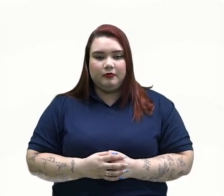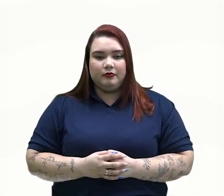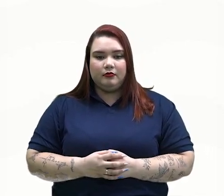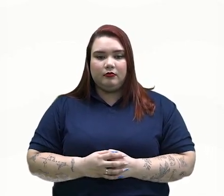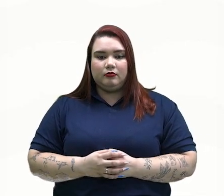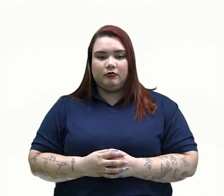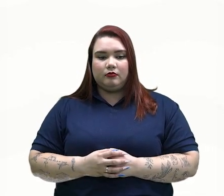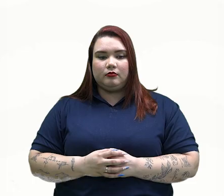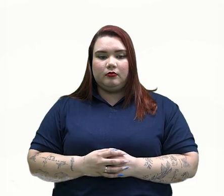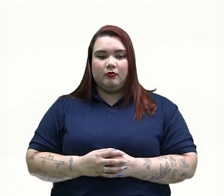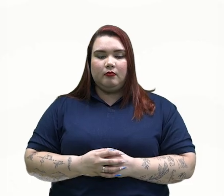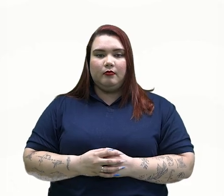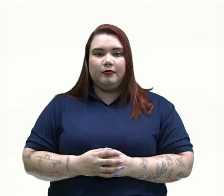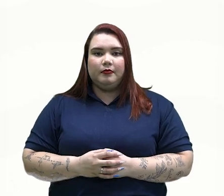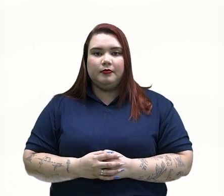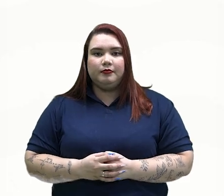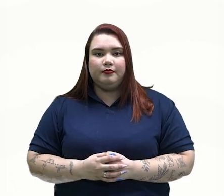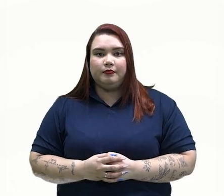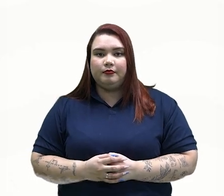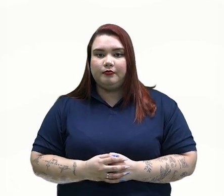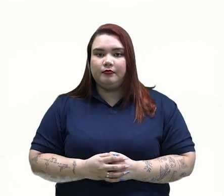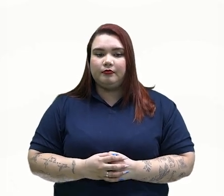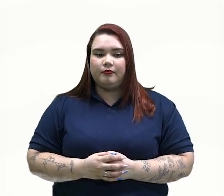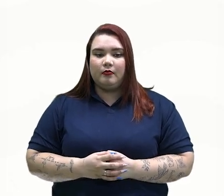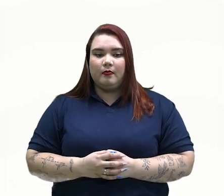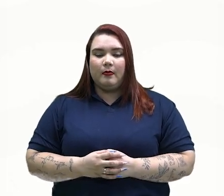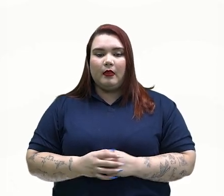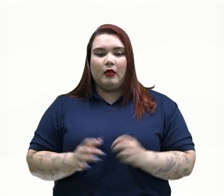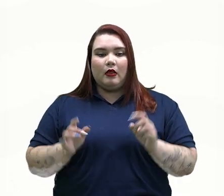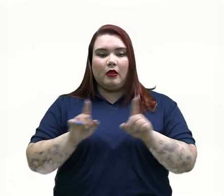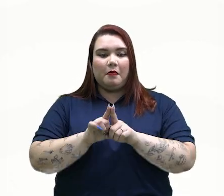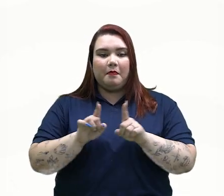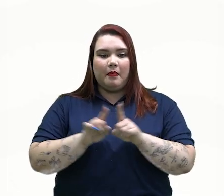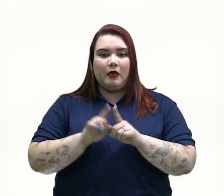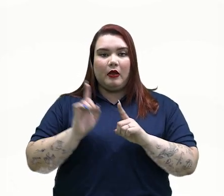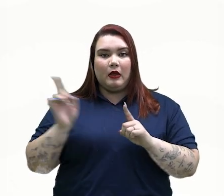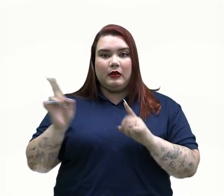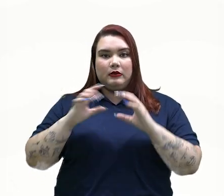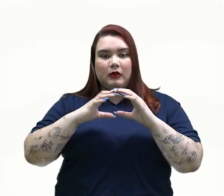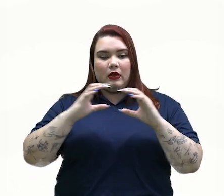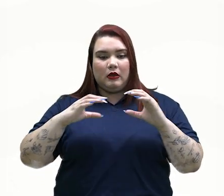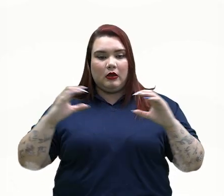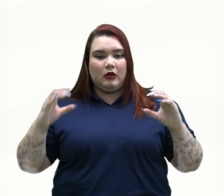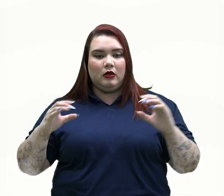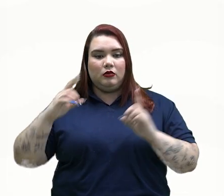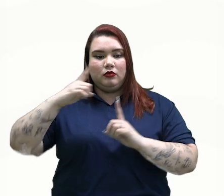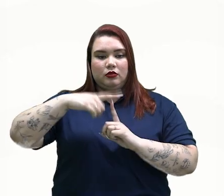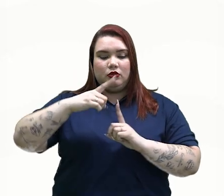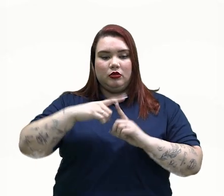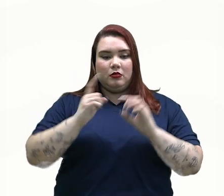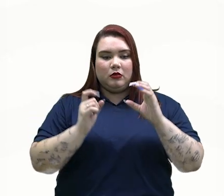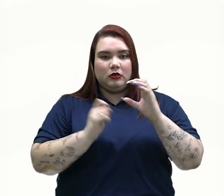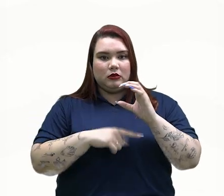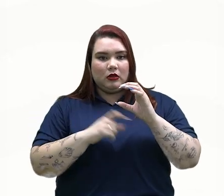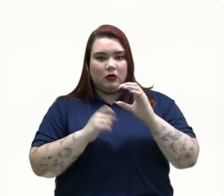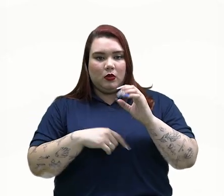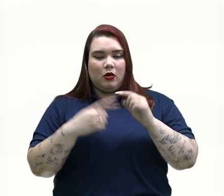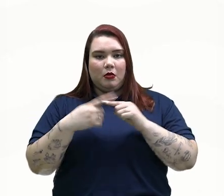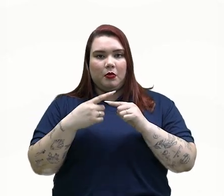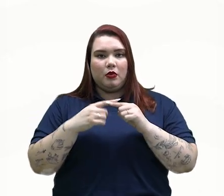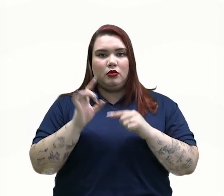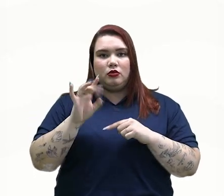ramificações, não é normal, né? Ela é uma cadeia do tipo saturada, porque só tem